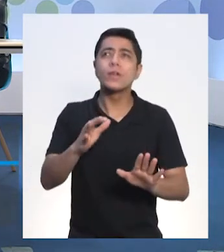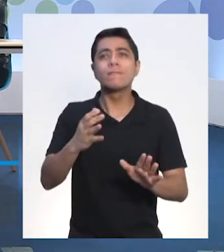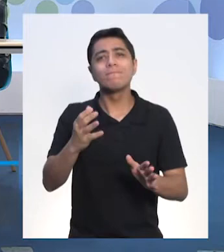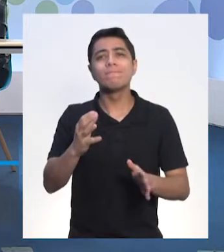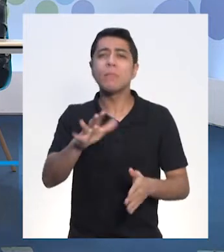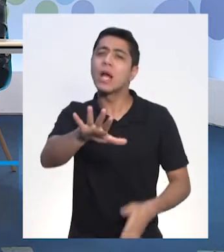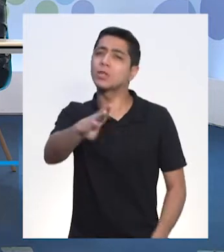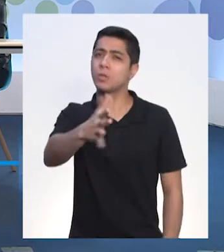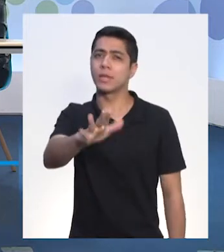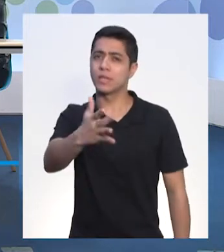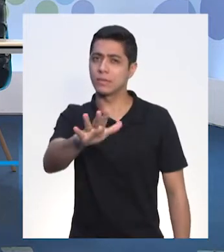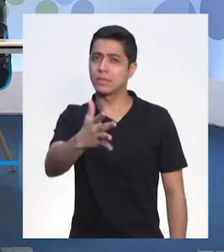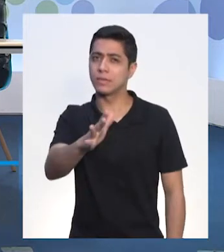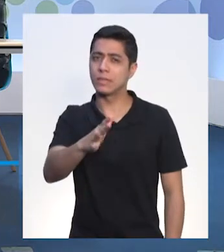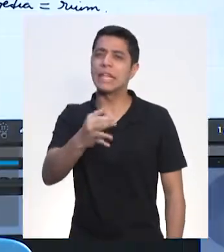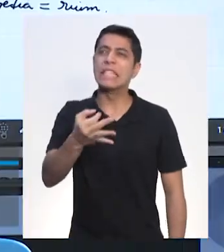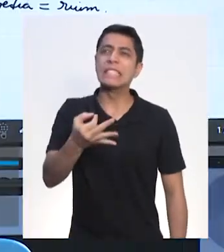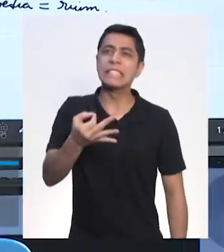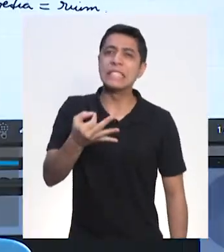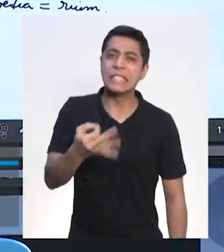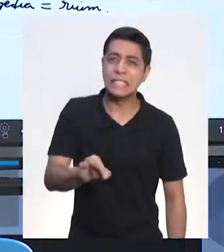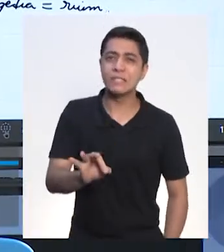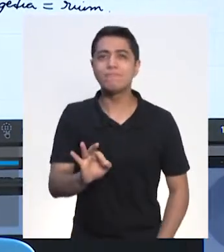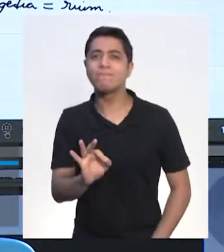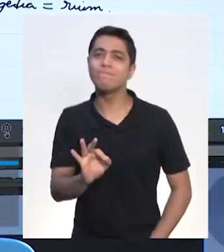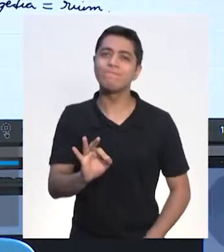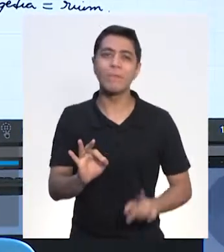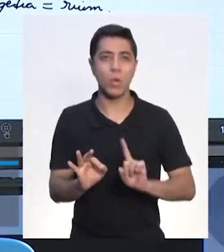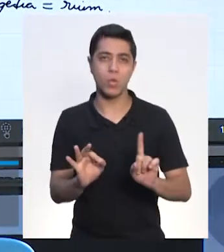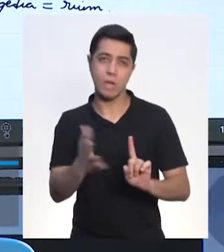gente vai juntos aqui construir esse conhecimento para a gente ver